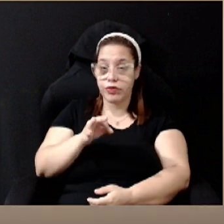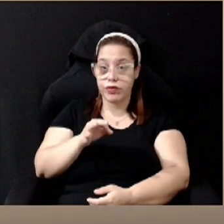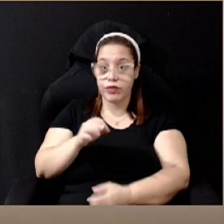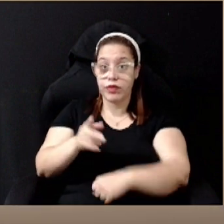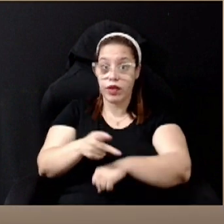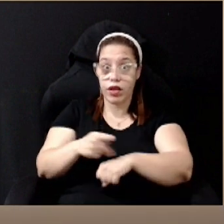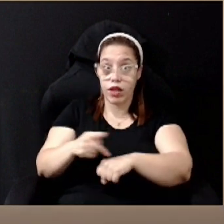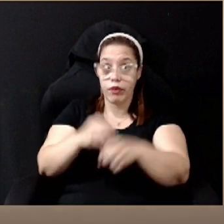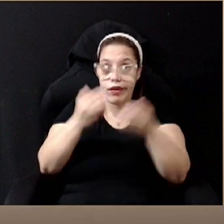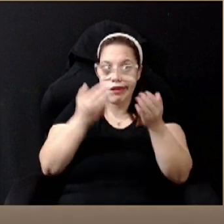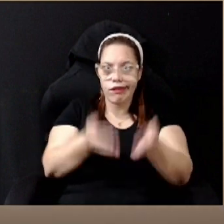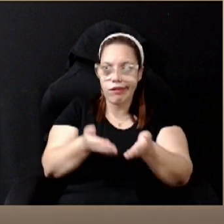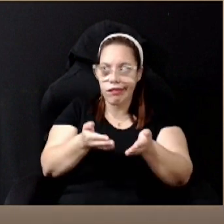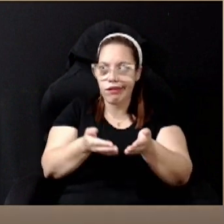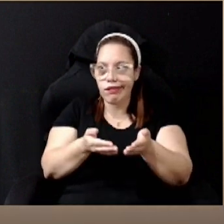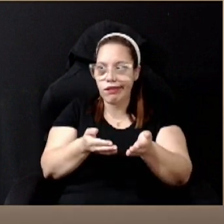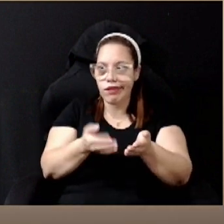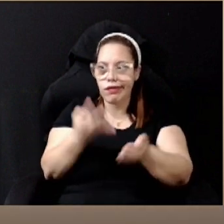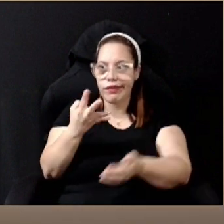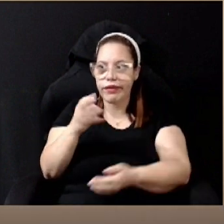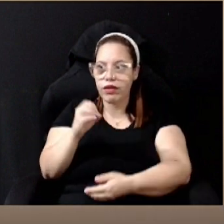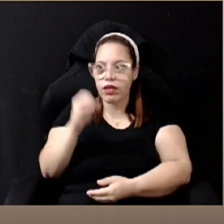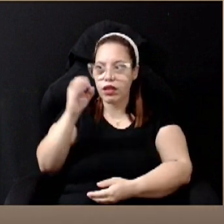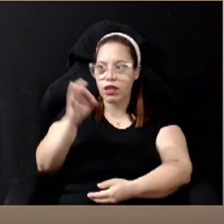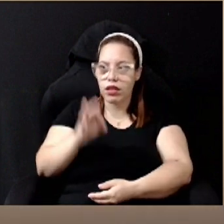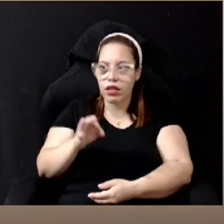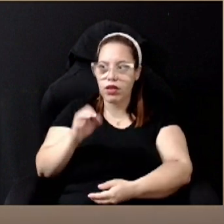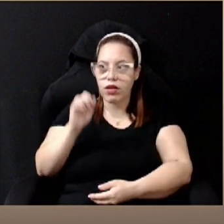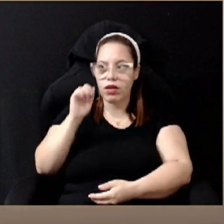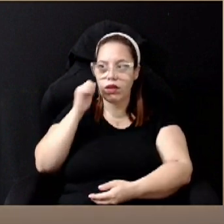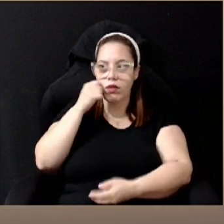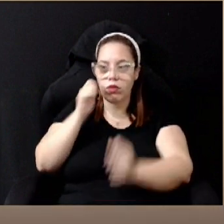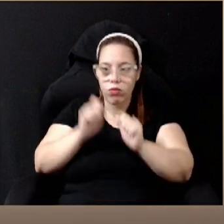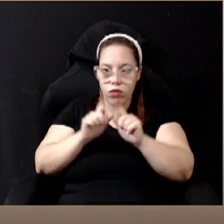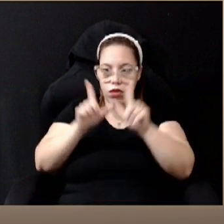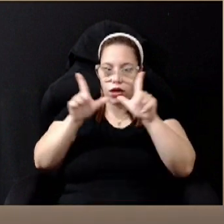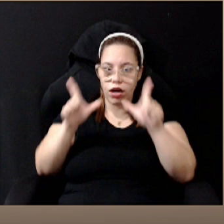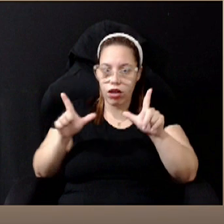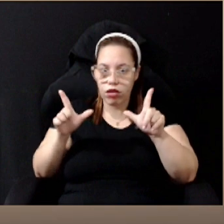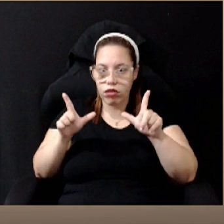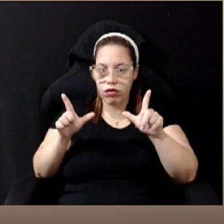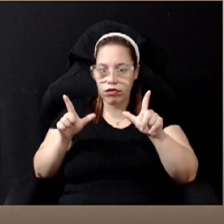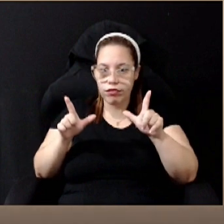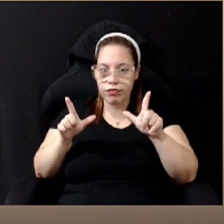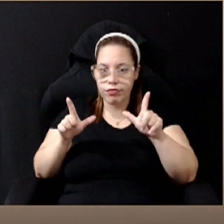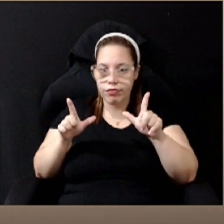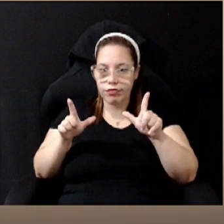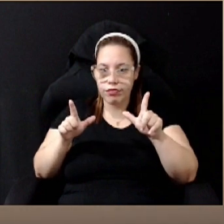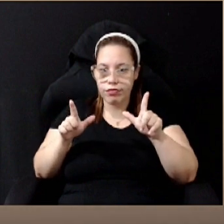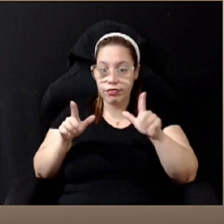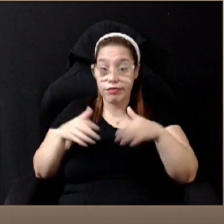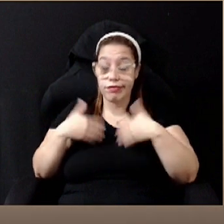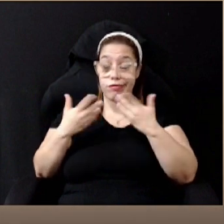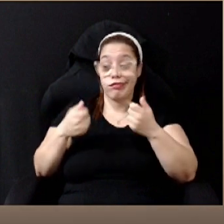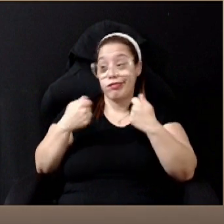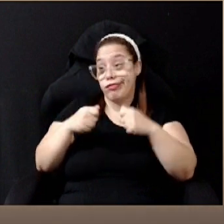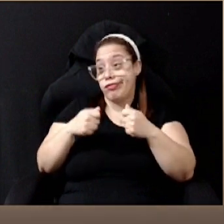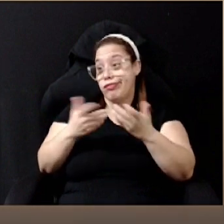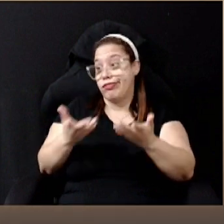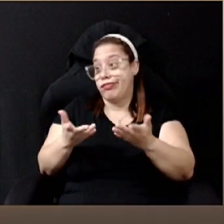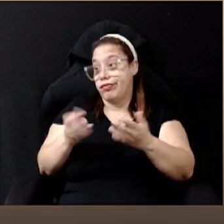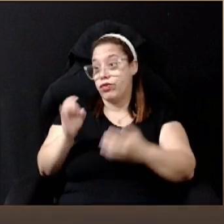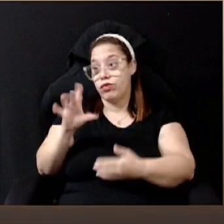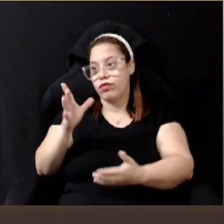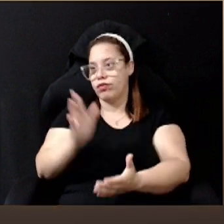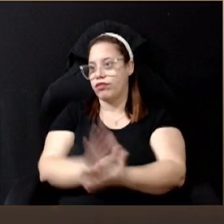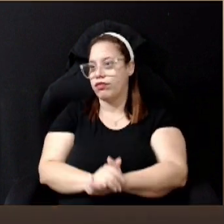Se a gente tem 40% de pretos acordados e despertos, a gente tem a revolução que a gente precisa. Me perdoa, não sei se eu posso falar. Pode falar,